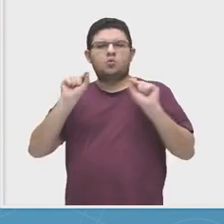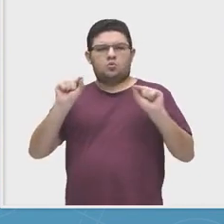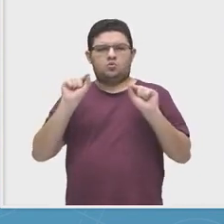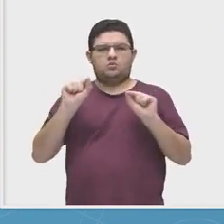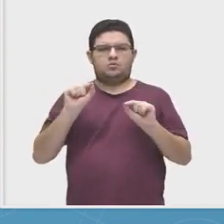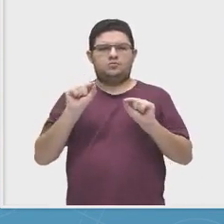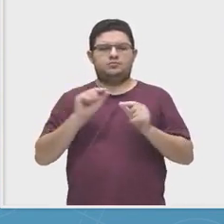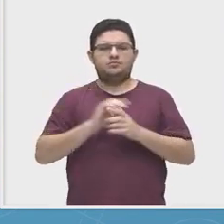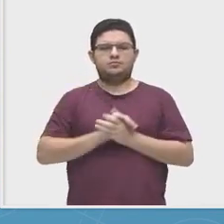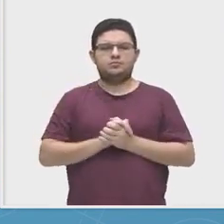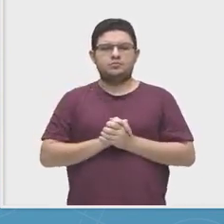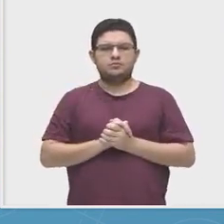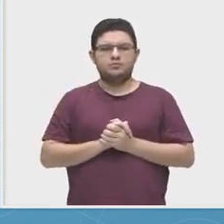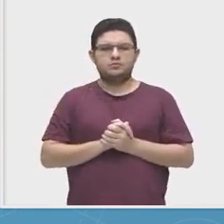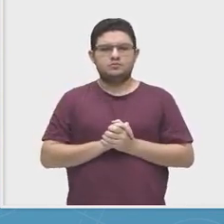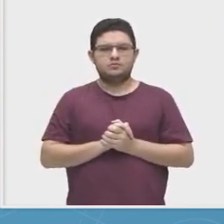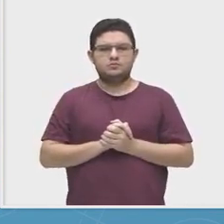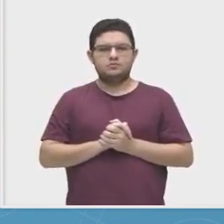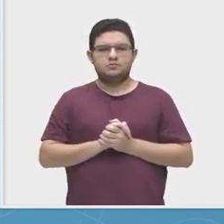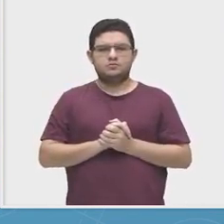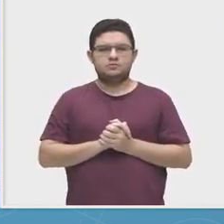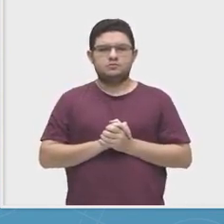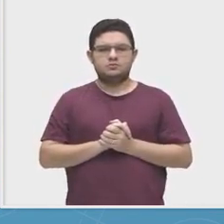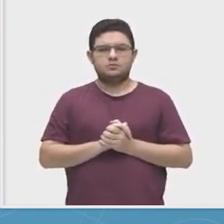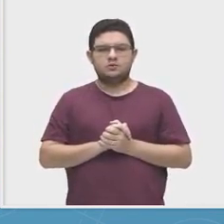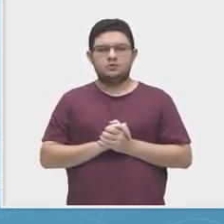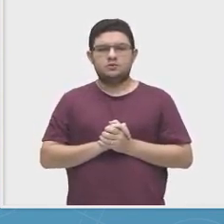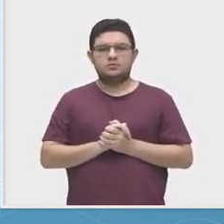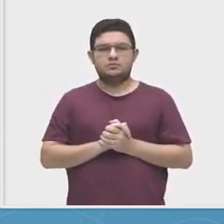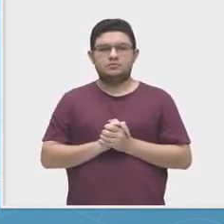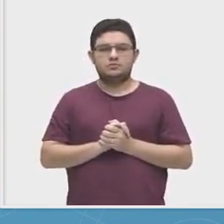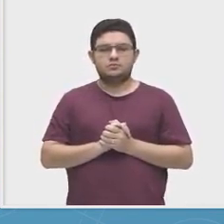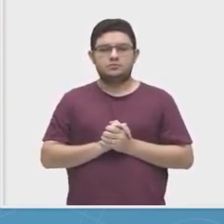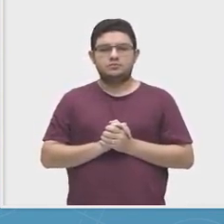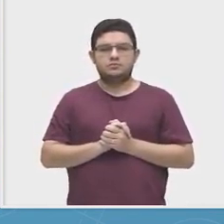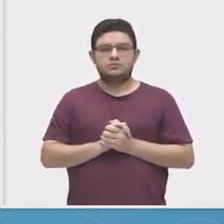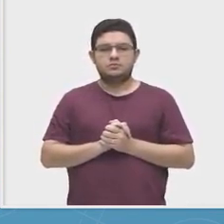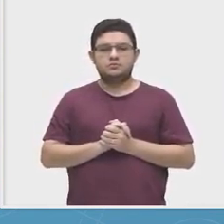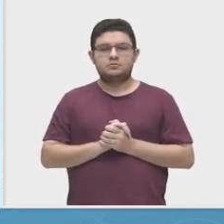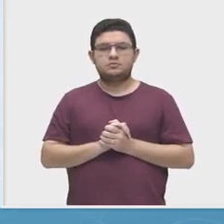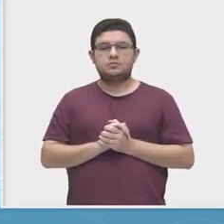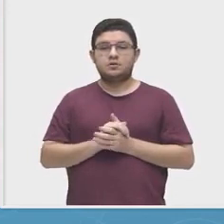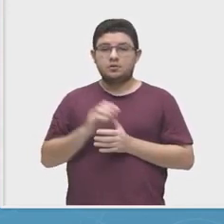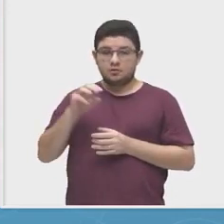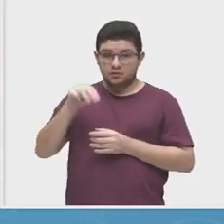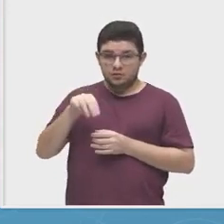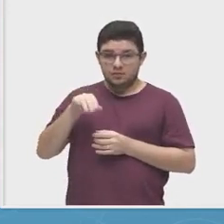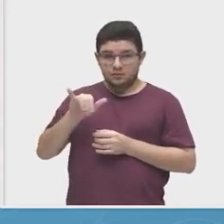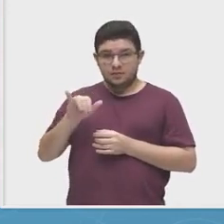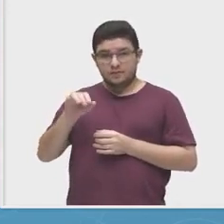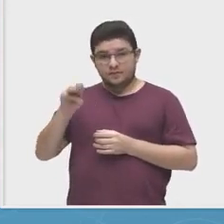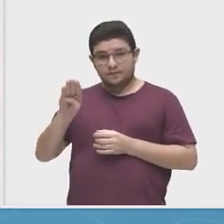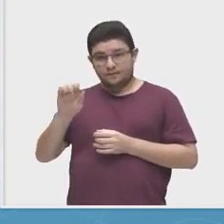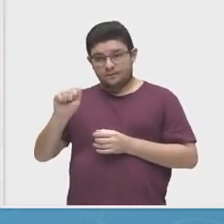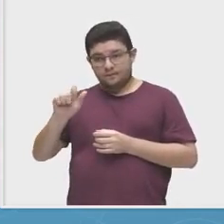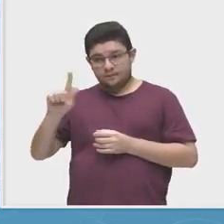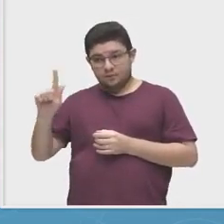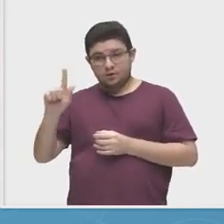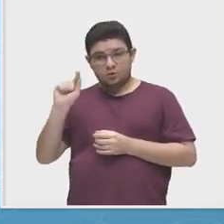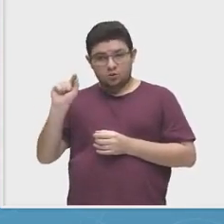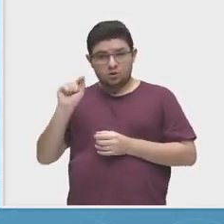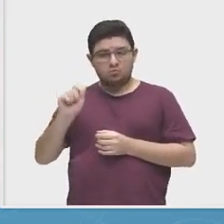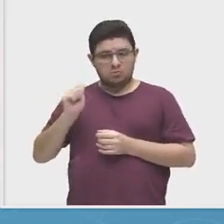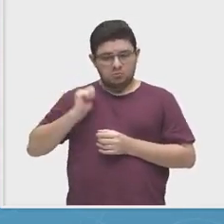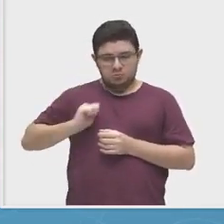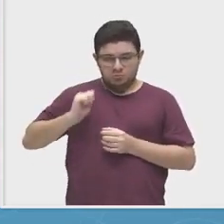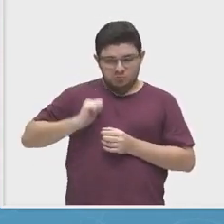my bag, in case of emergencies. Então, eu utilizo, my bag, quer dizer, dentro, né, da minha